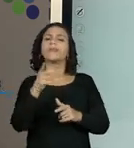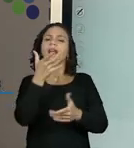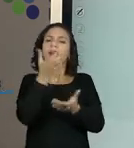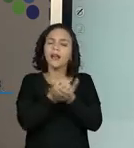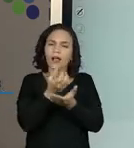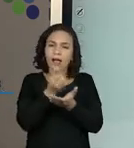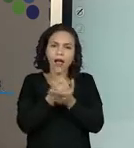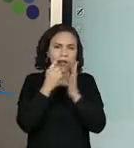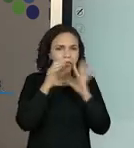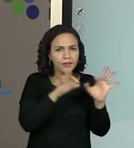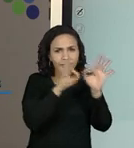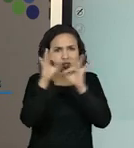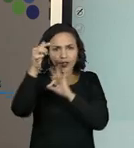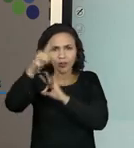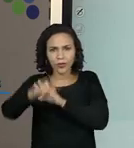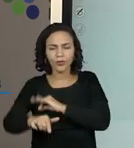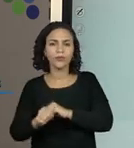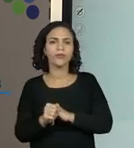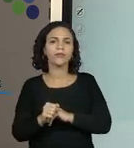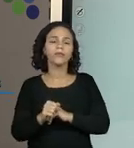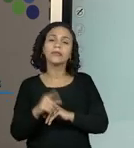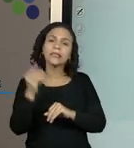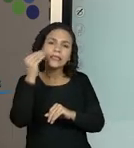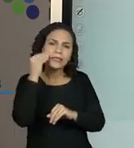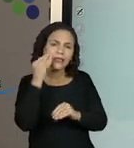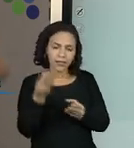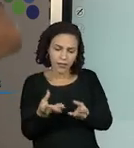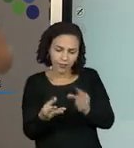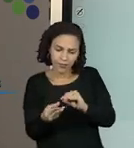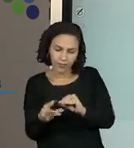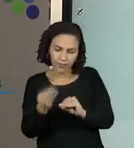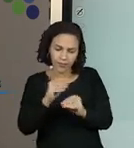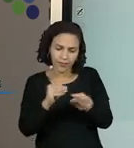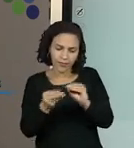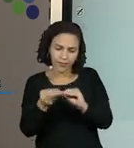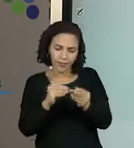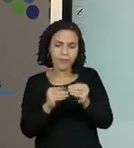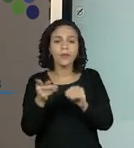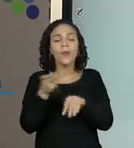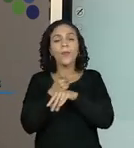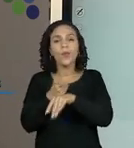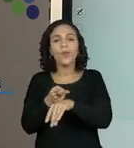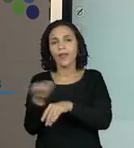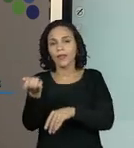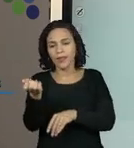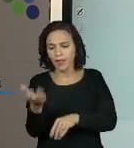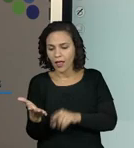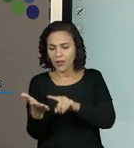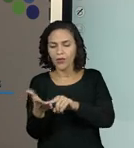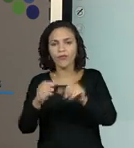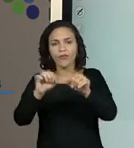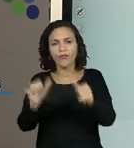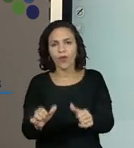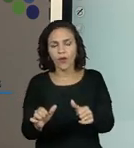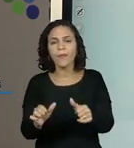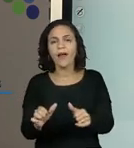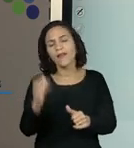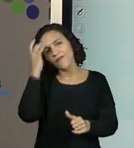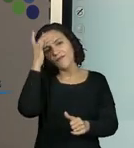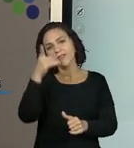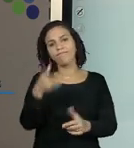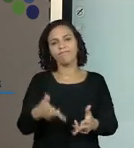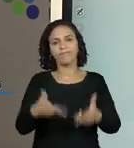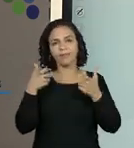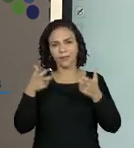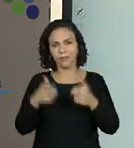assiste de novo, tá? Pega um sólido, tenta montar, tá? Procura um dado, alguma coisa que tenha esses formatos. Aí fica mais fácil de você